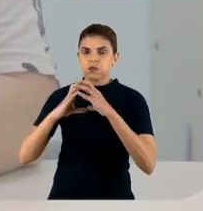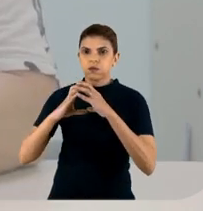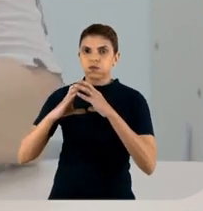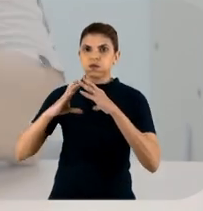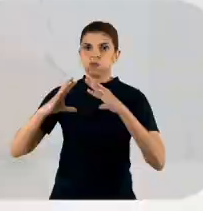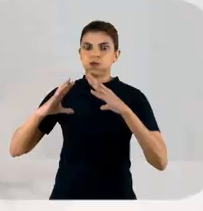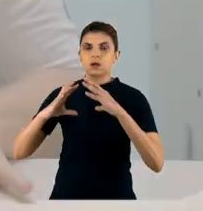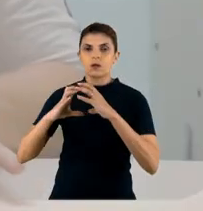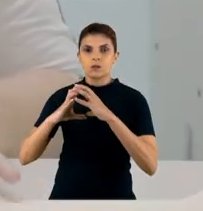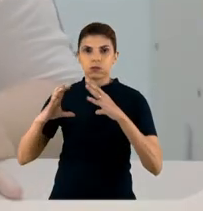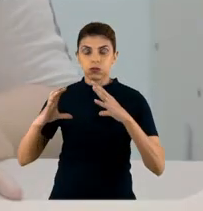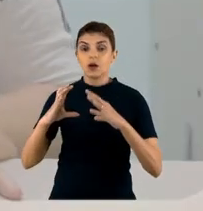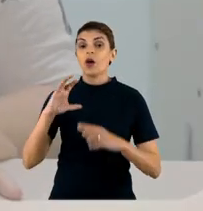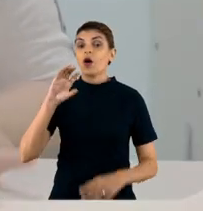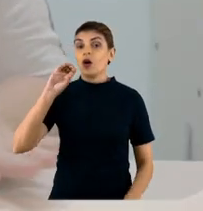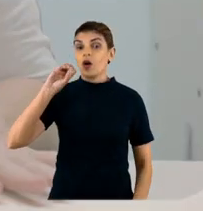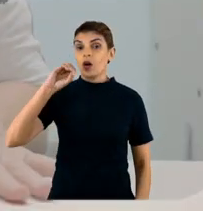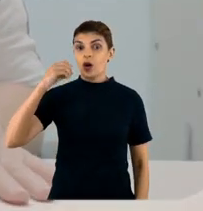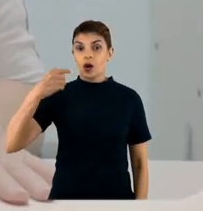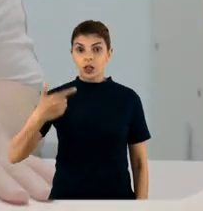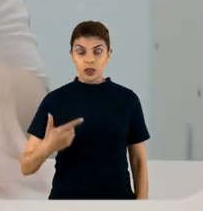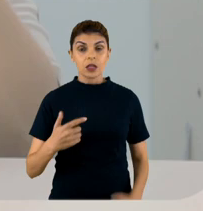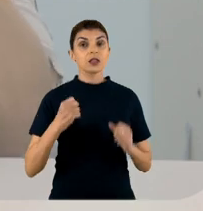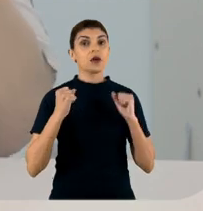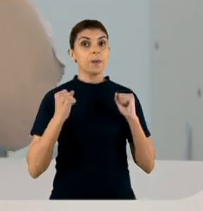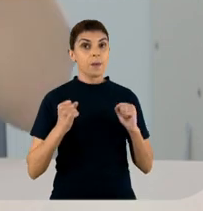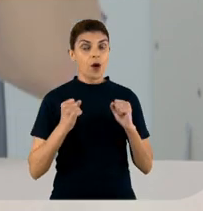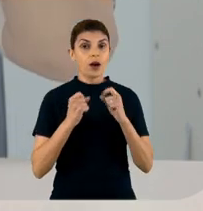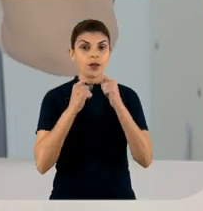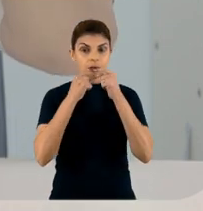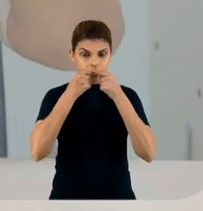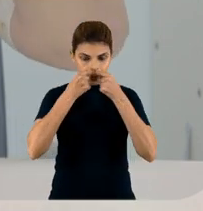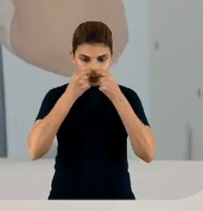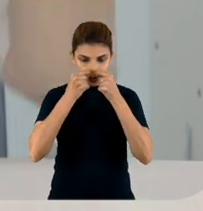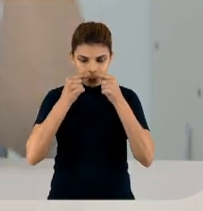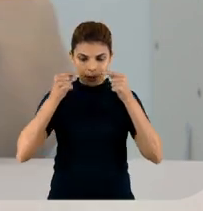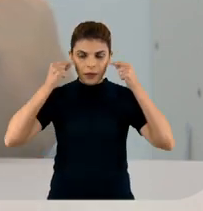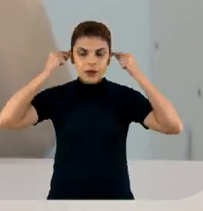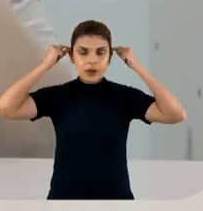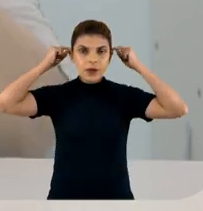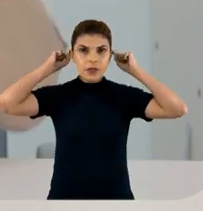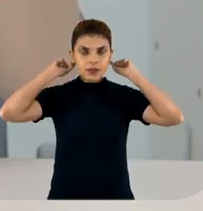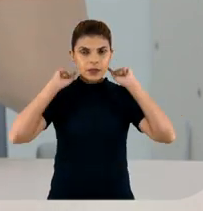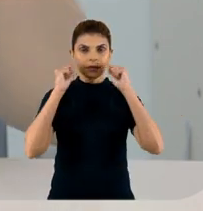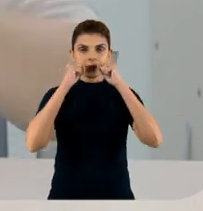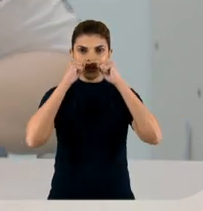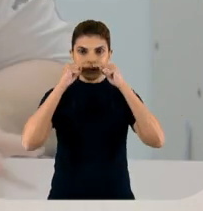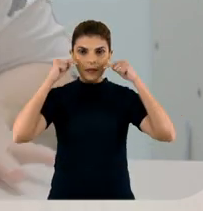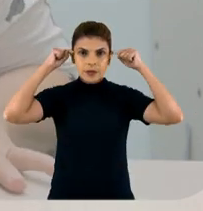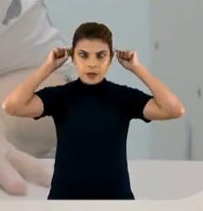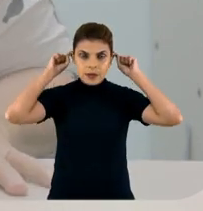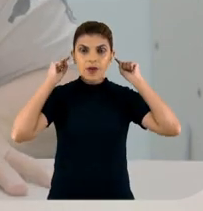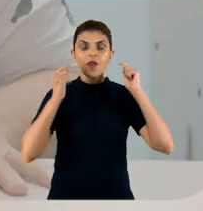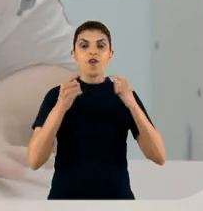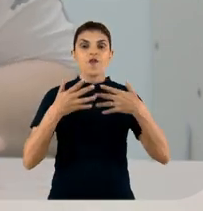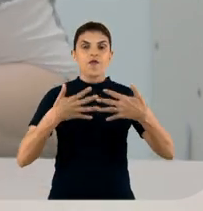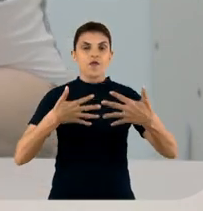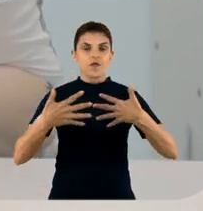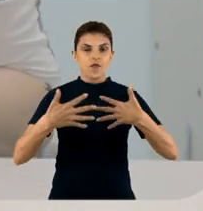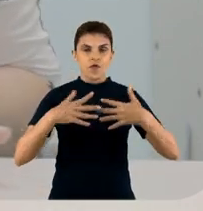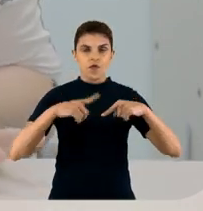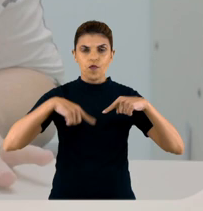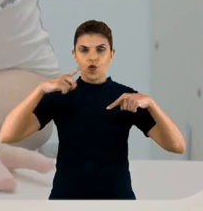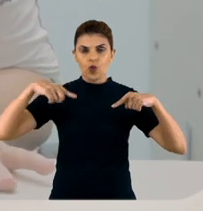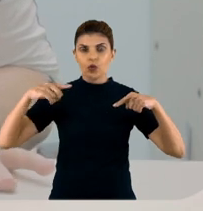pouco de pressão o oxigênio ele pode ser um catéter nasal em óculos né com fluxo